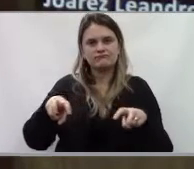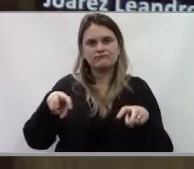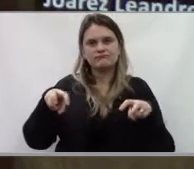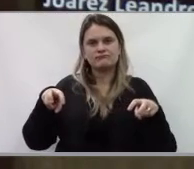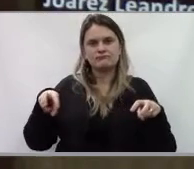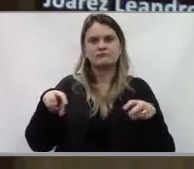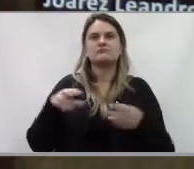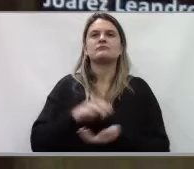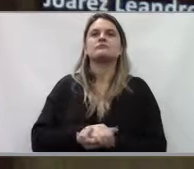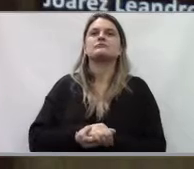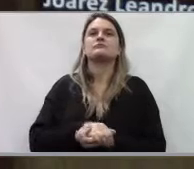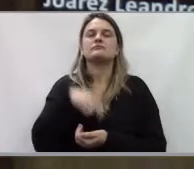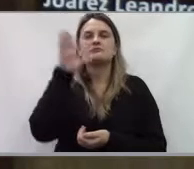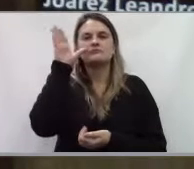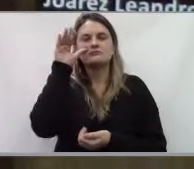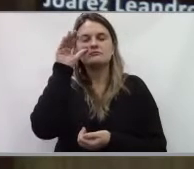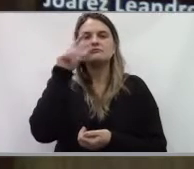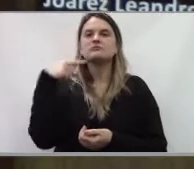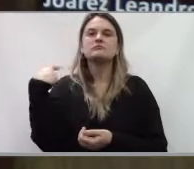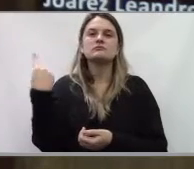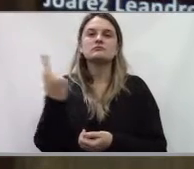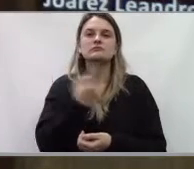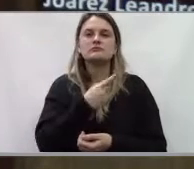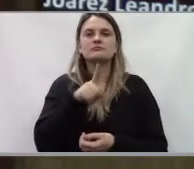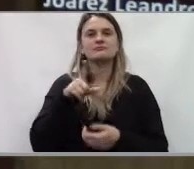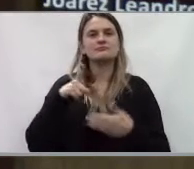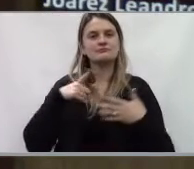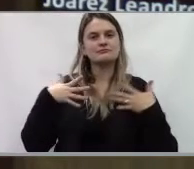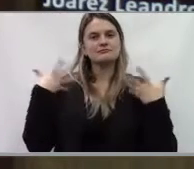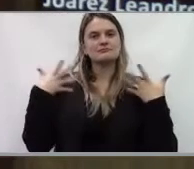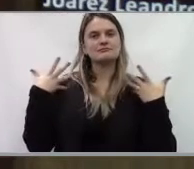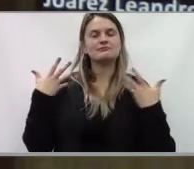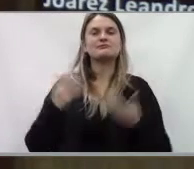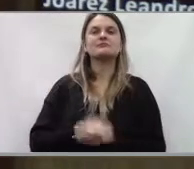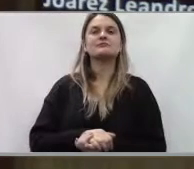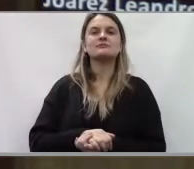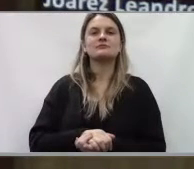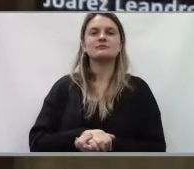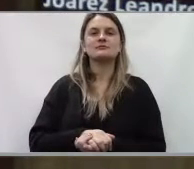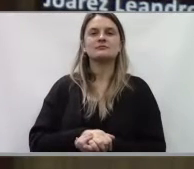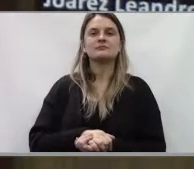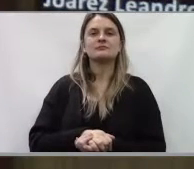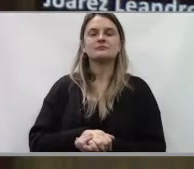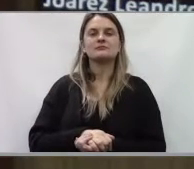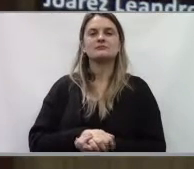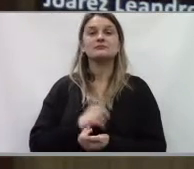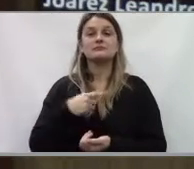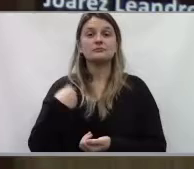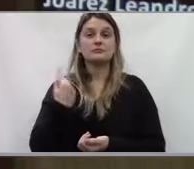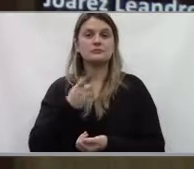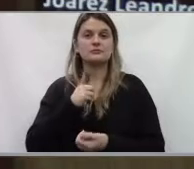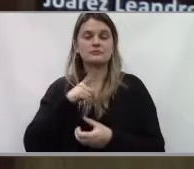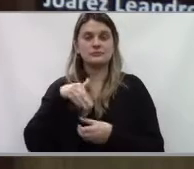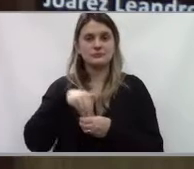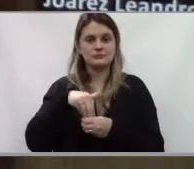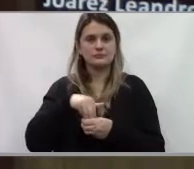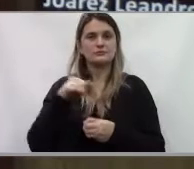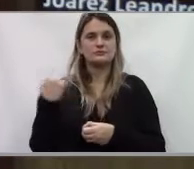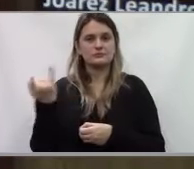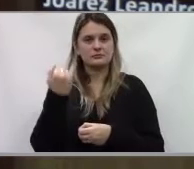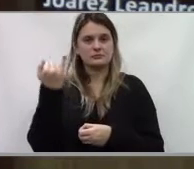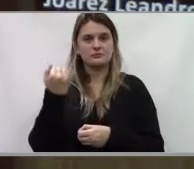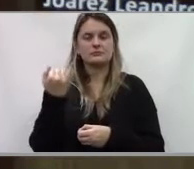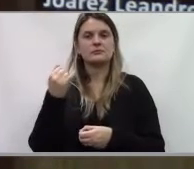ter trazido esta galera aqui hoje para nós. É uma alegria muito grande, mesmo. Nós tivemos uma